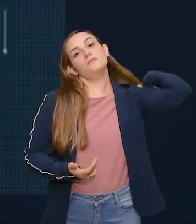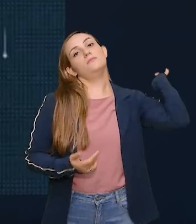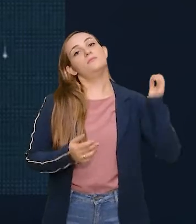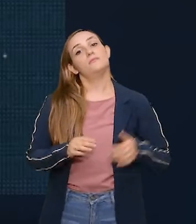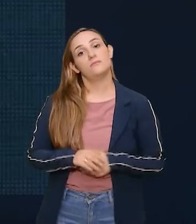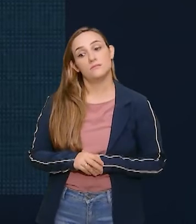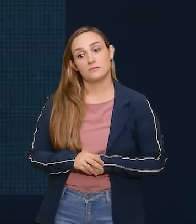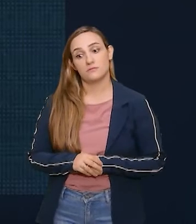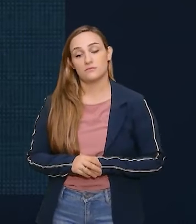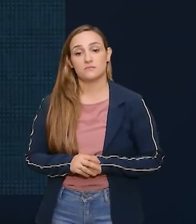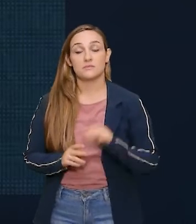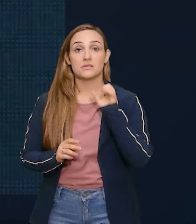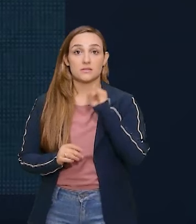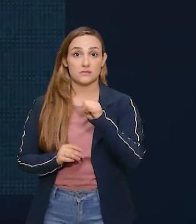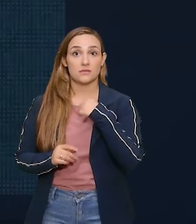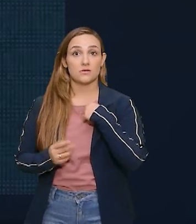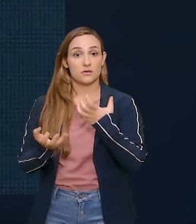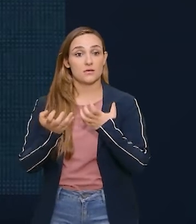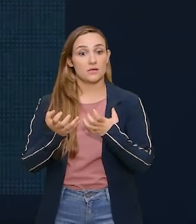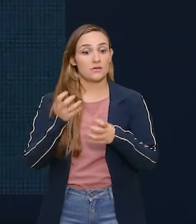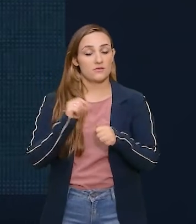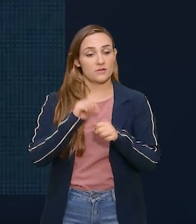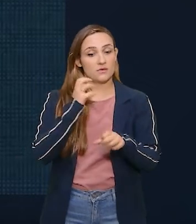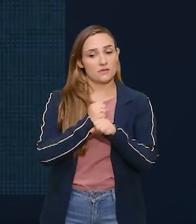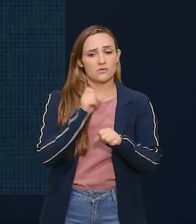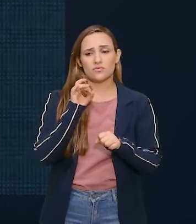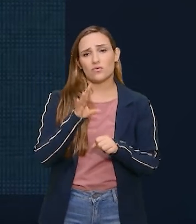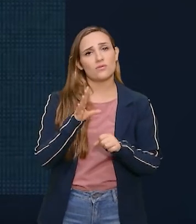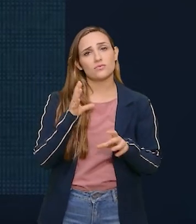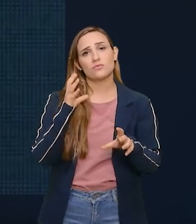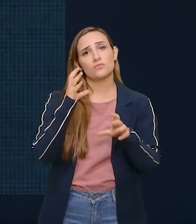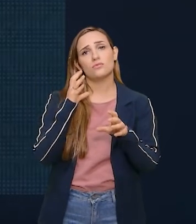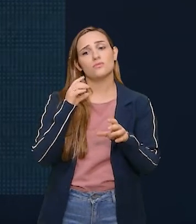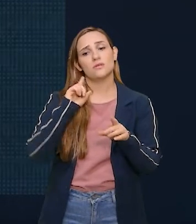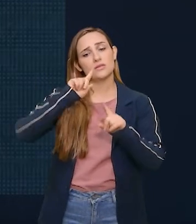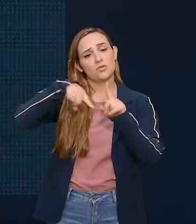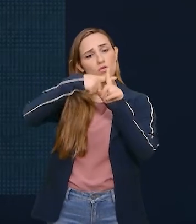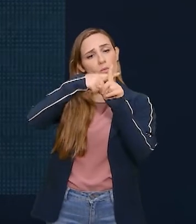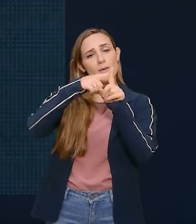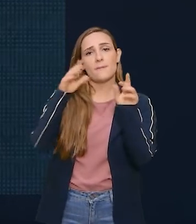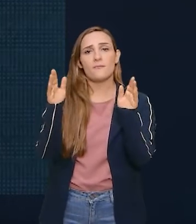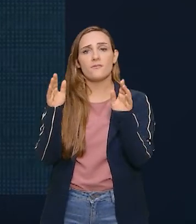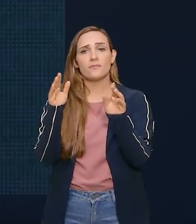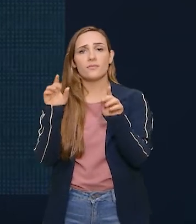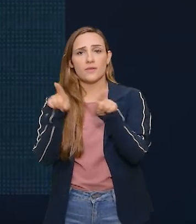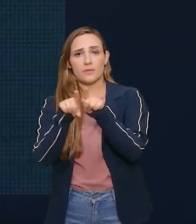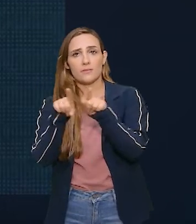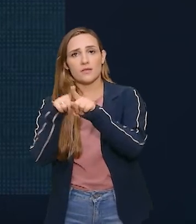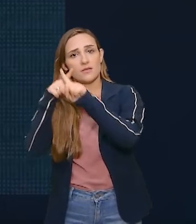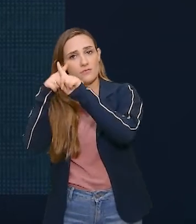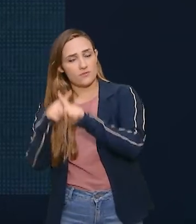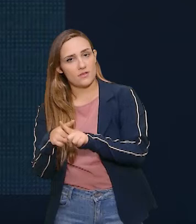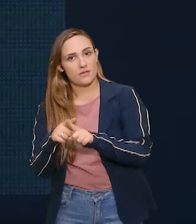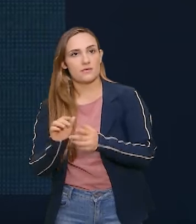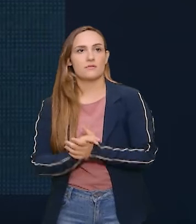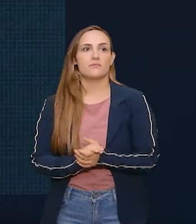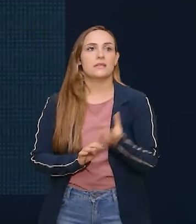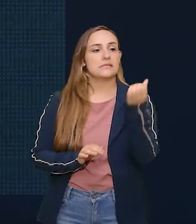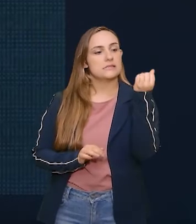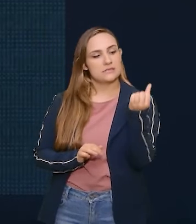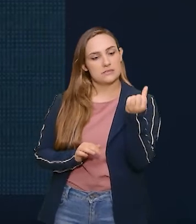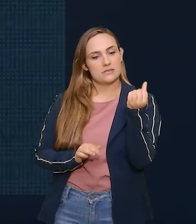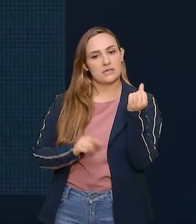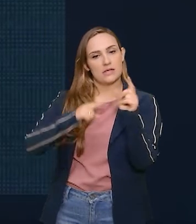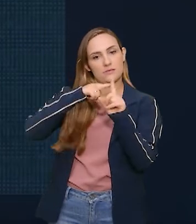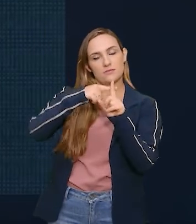Para eu conseguir chegar no resultado, eu só precisava somar e multiplicar. Tá.